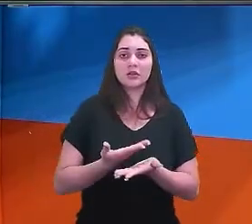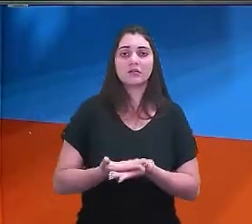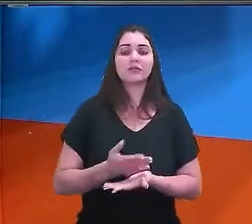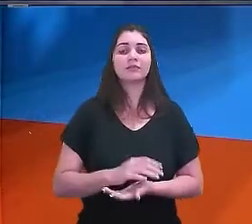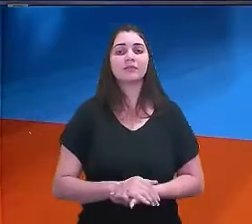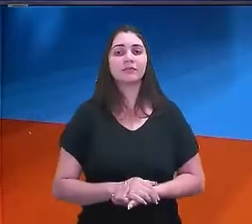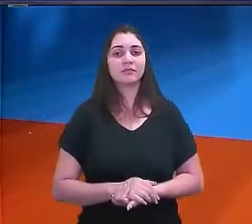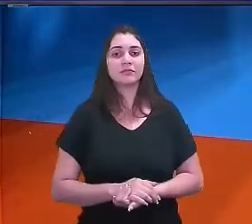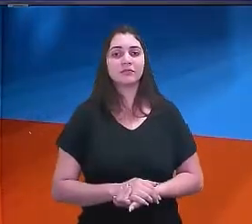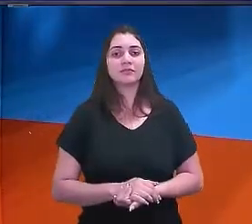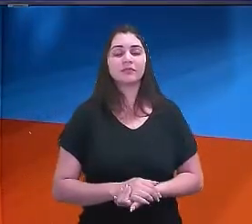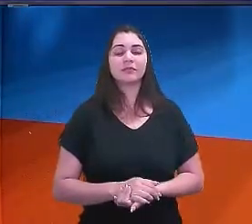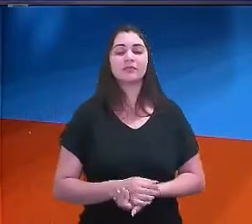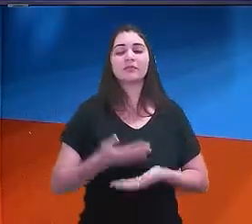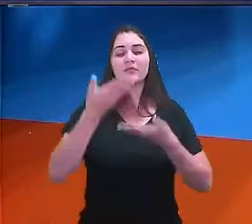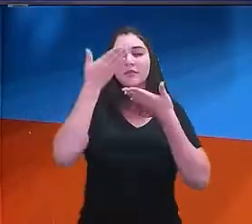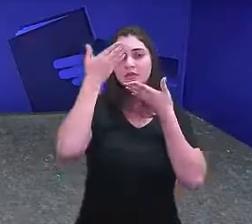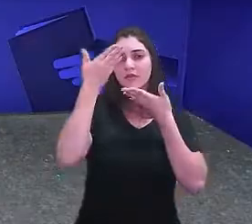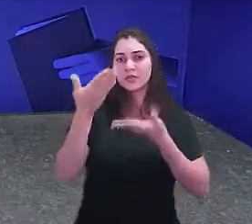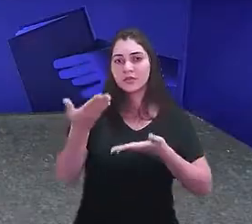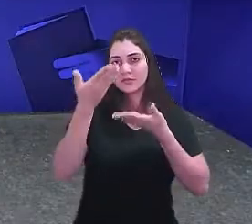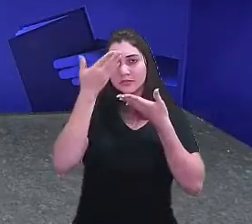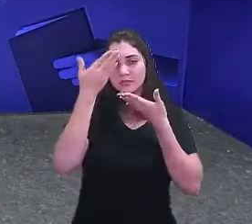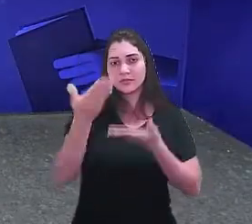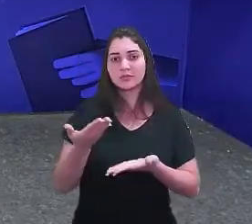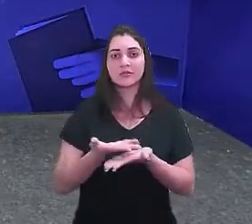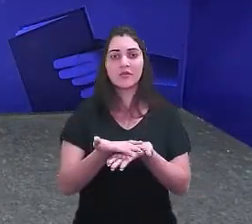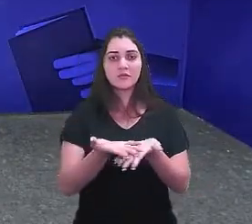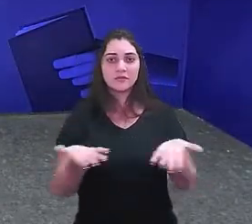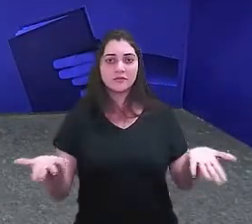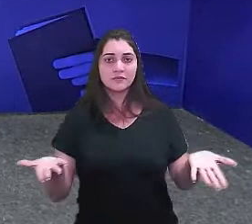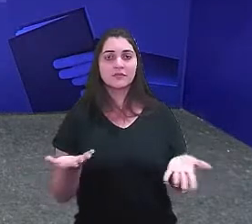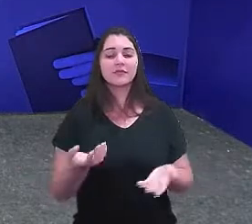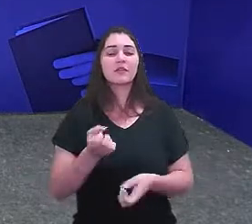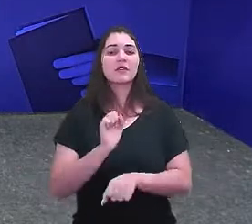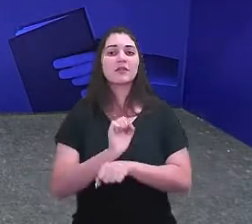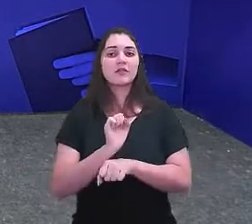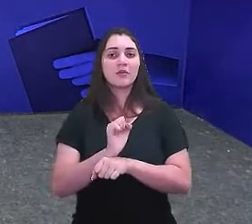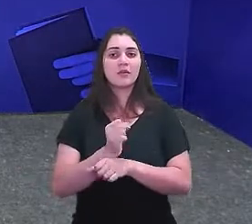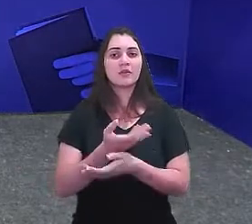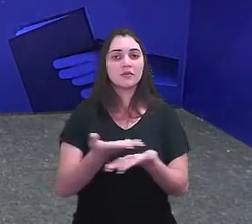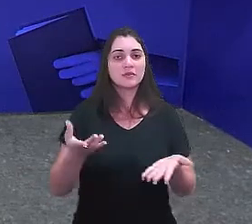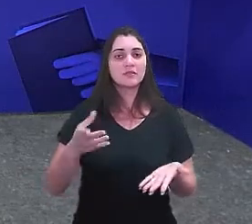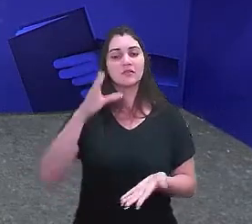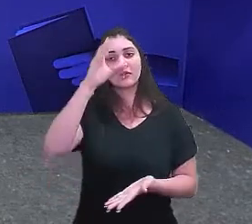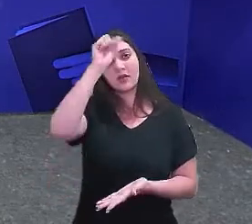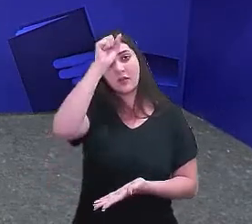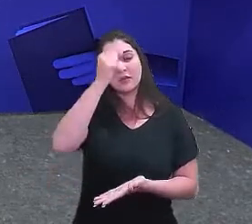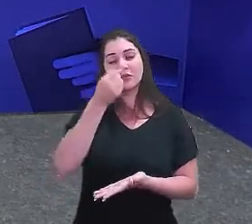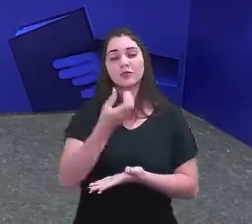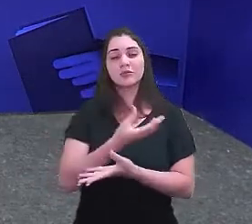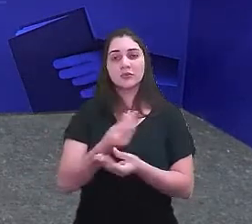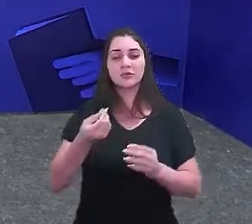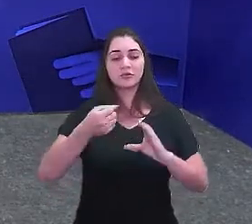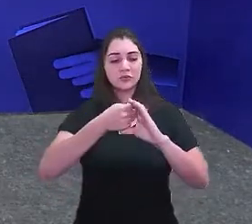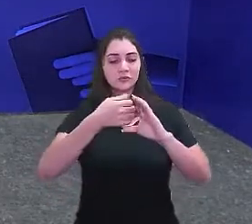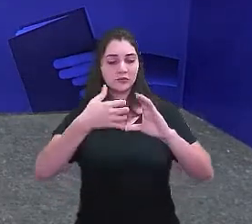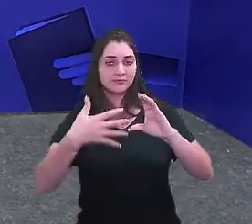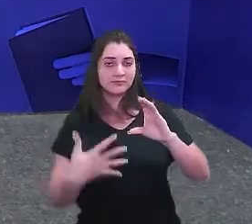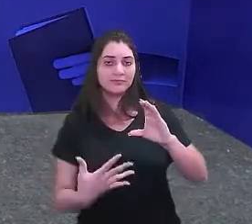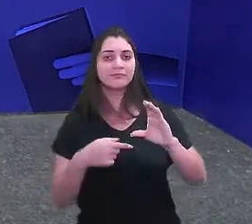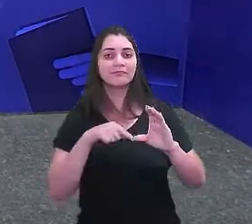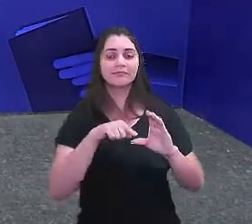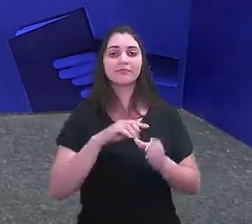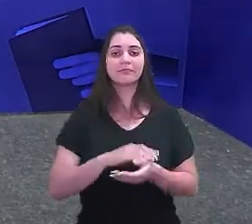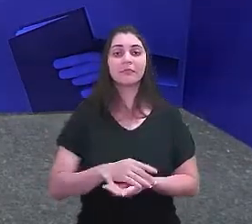aqui o meu agradecimento, o meu muito obrigado a vocês. Espero que vocês tenham aprendido bastante a respeito das características,